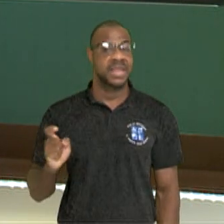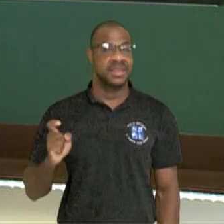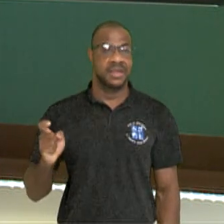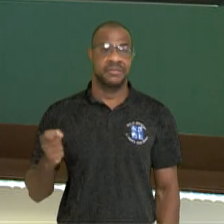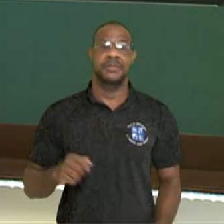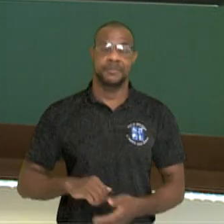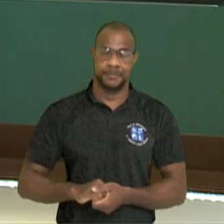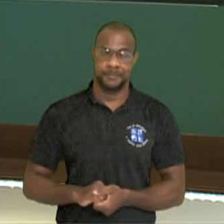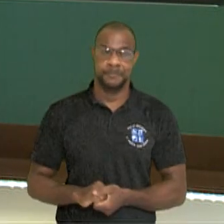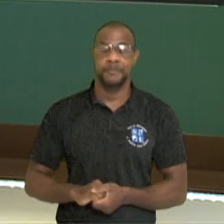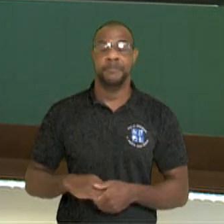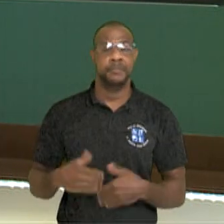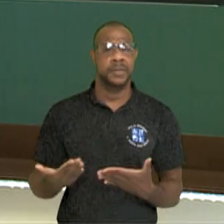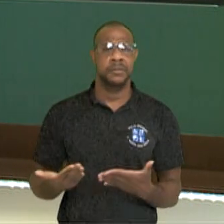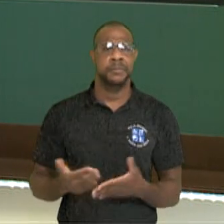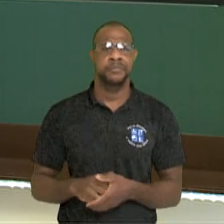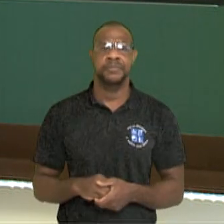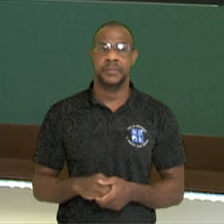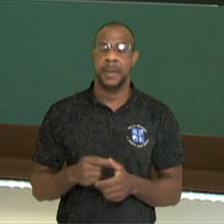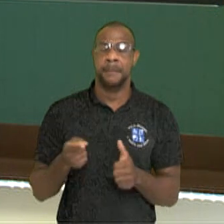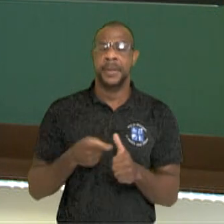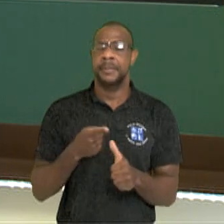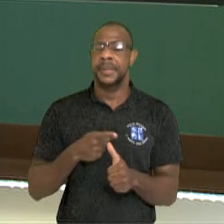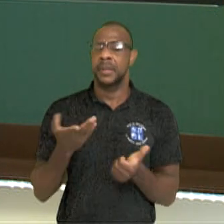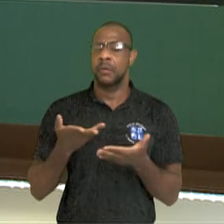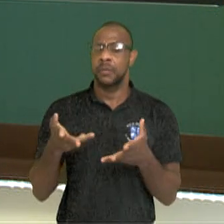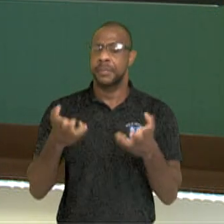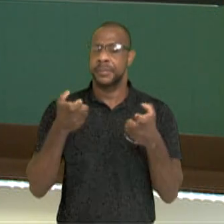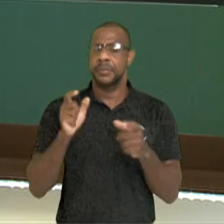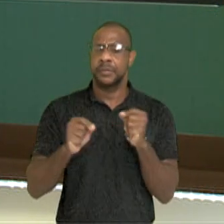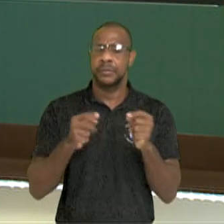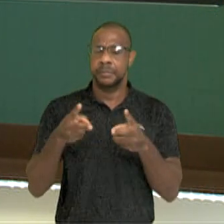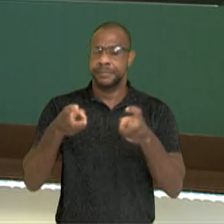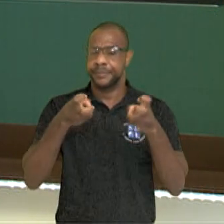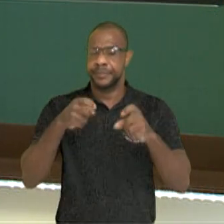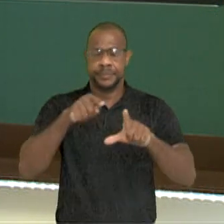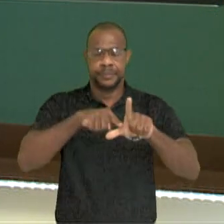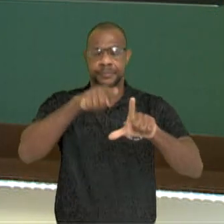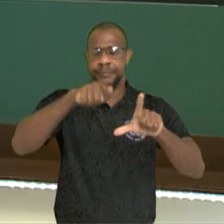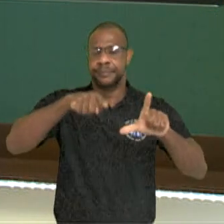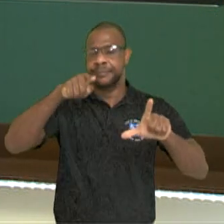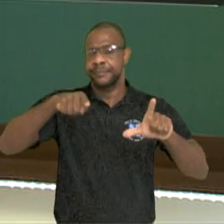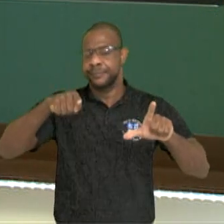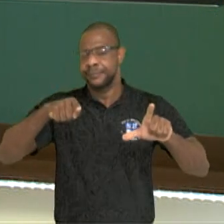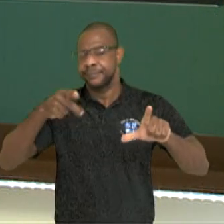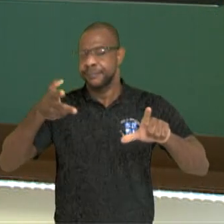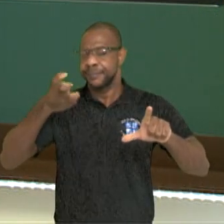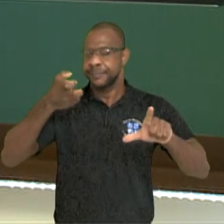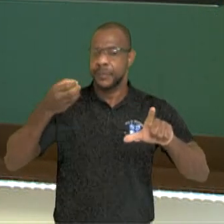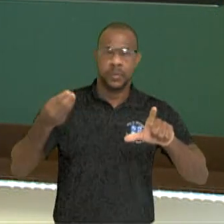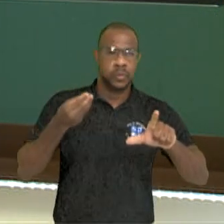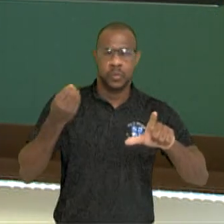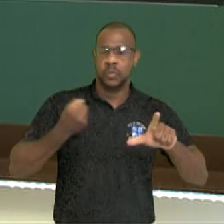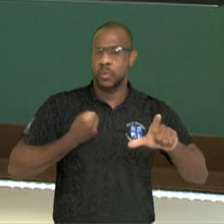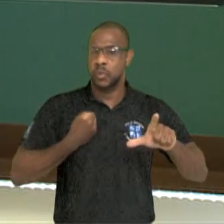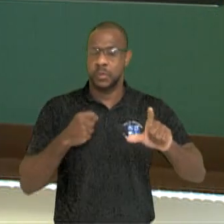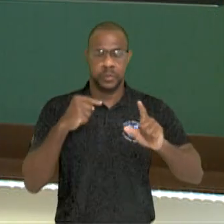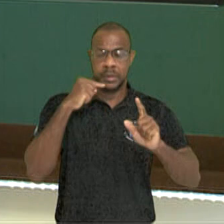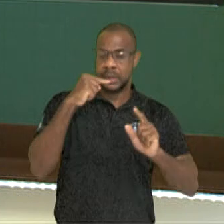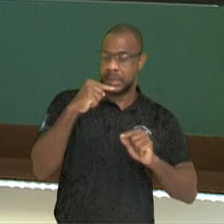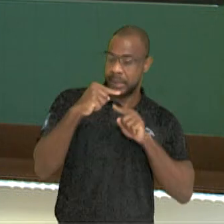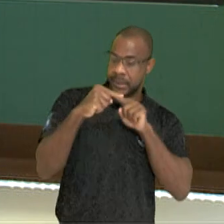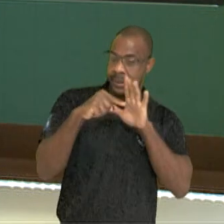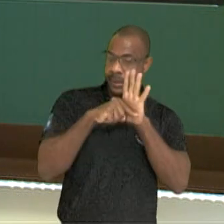ok? Então, o primeiro passo, quando nós formos analisar um gráfico com números